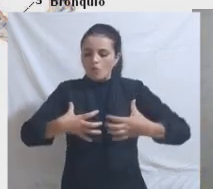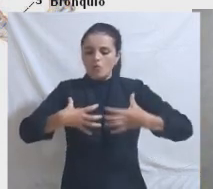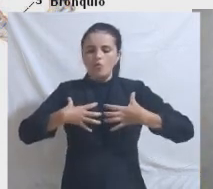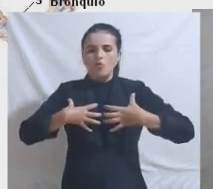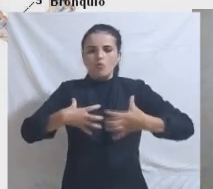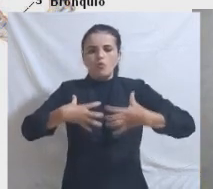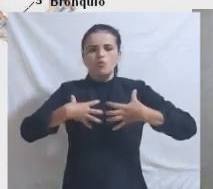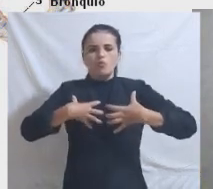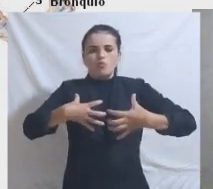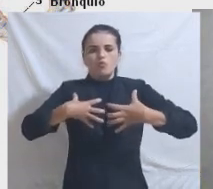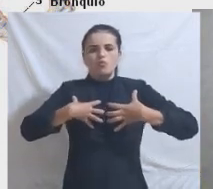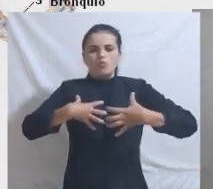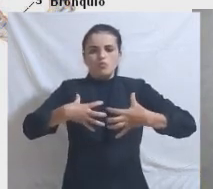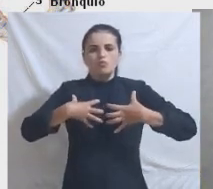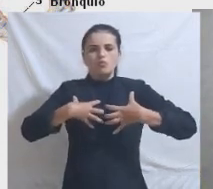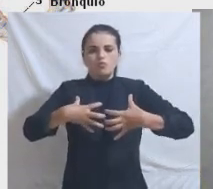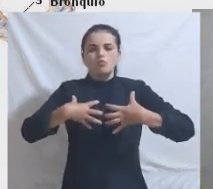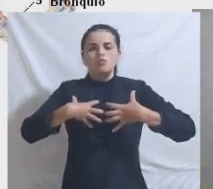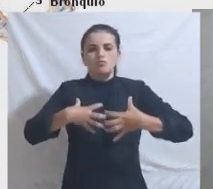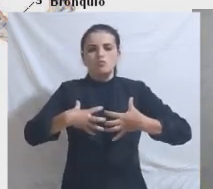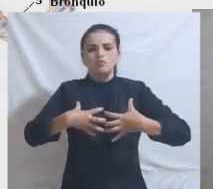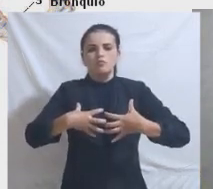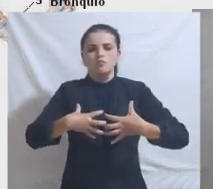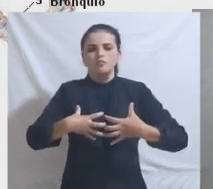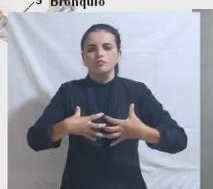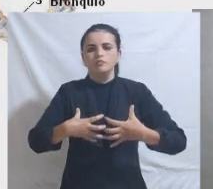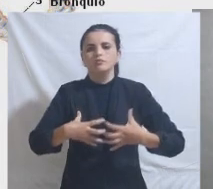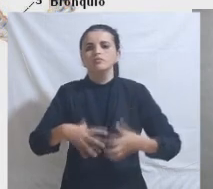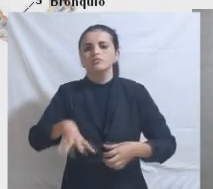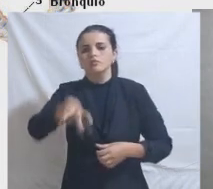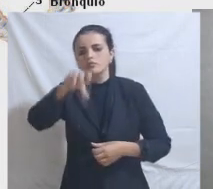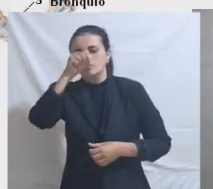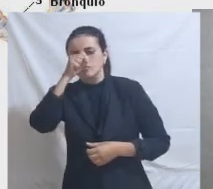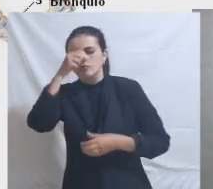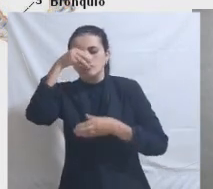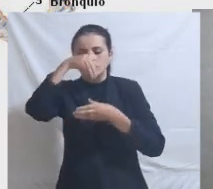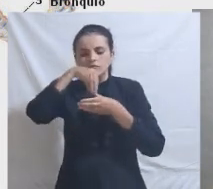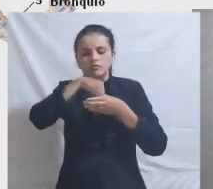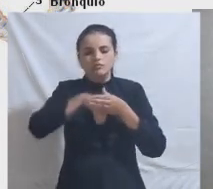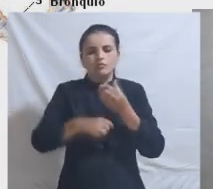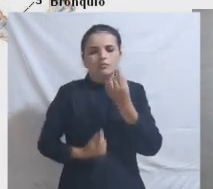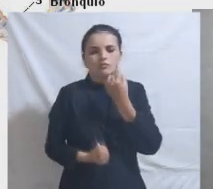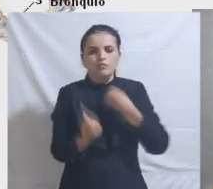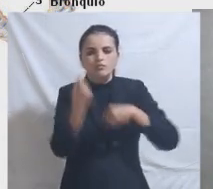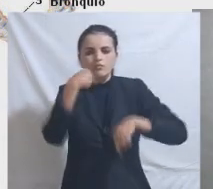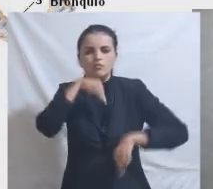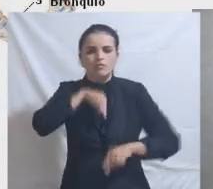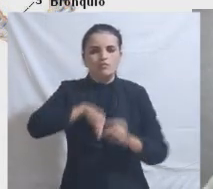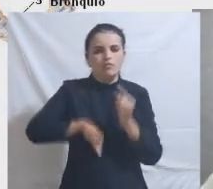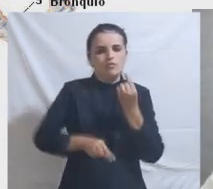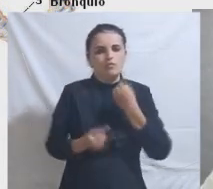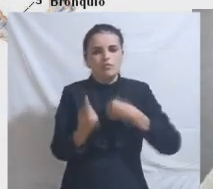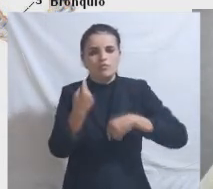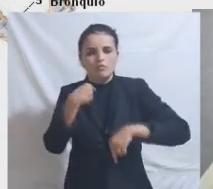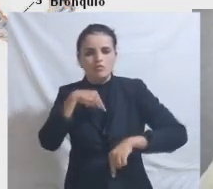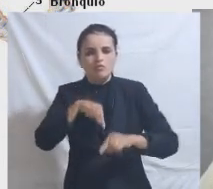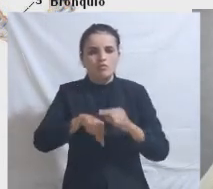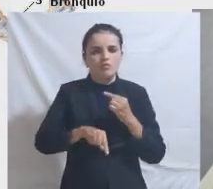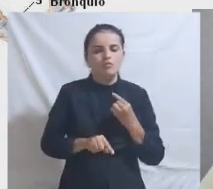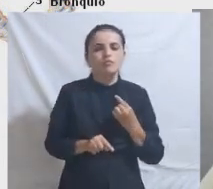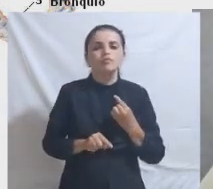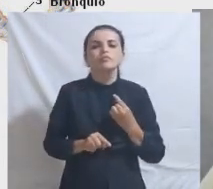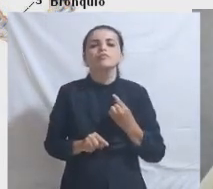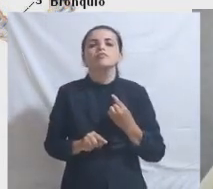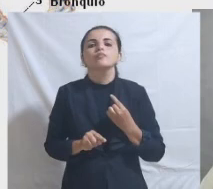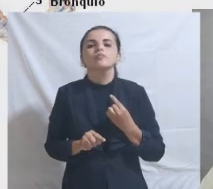apresentam a mesma constituição, eles são formados pelo mesmo material. E depois que a gente termina